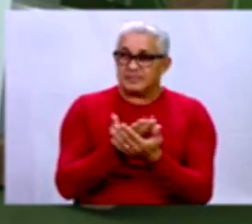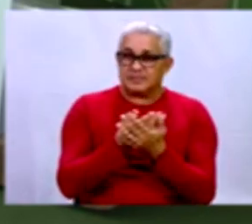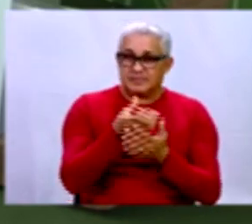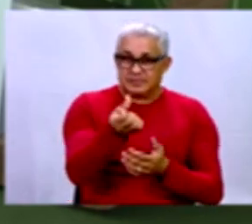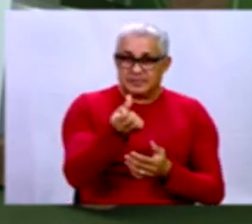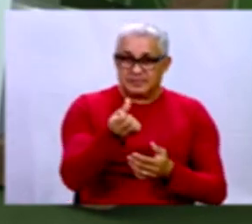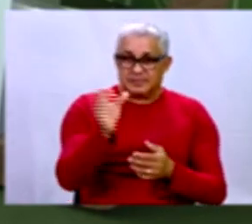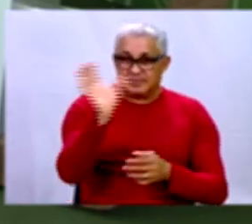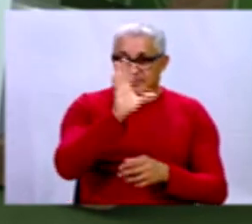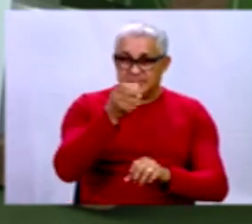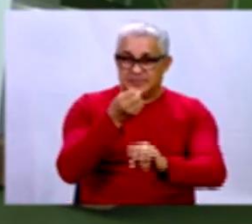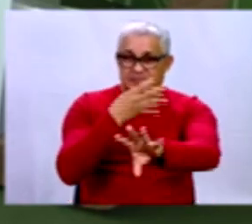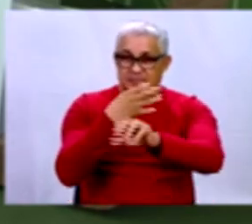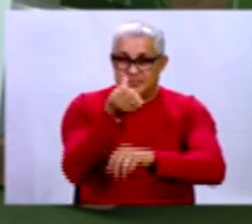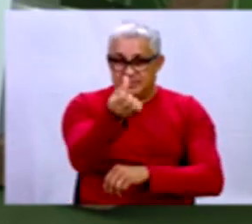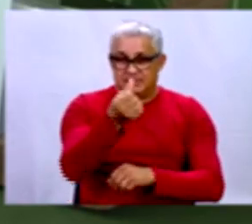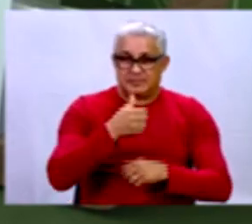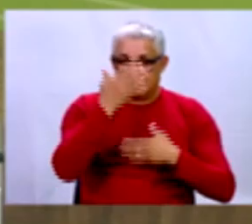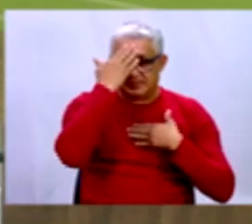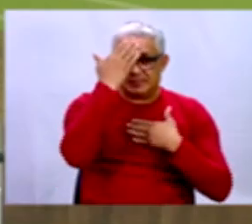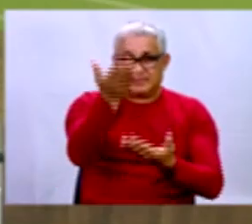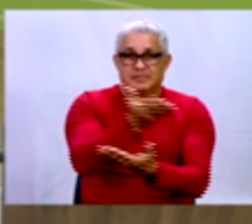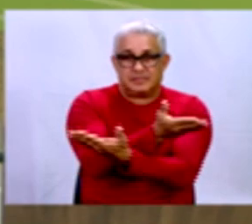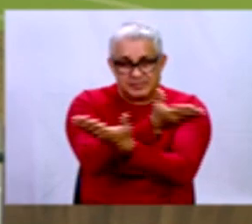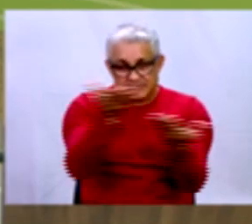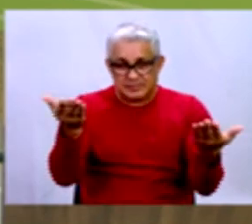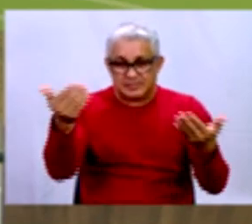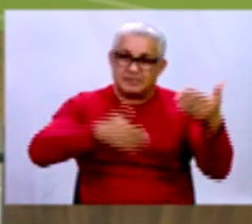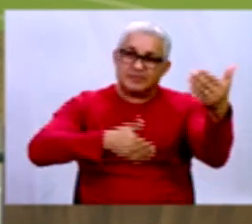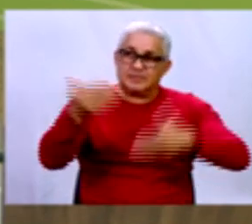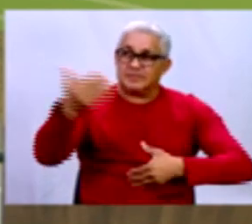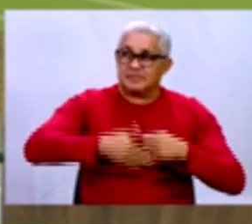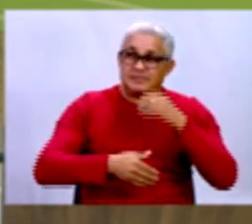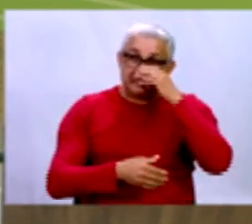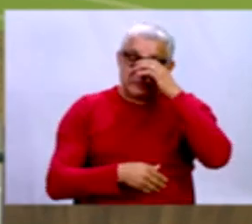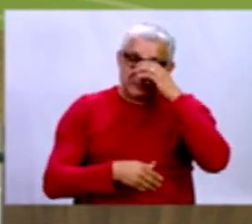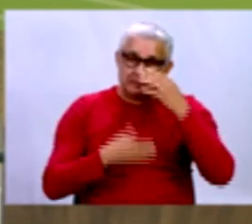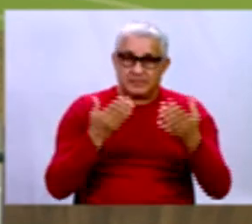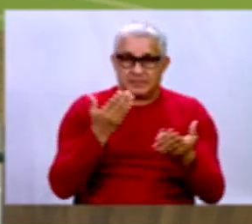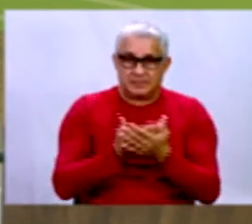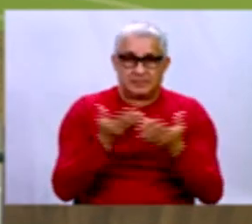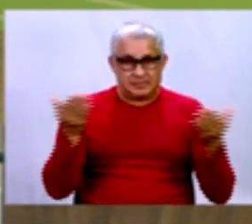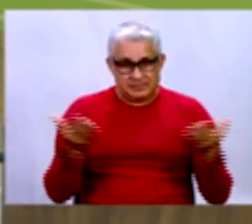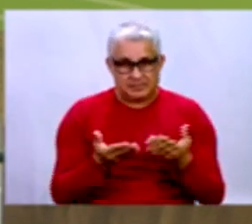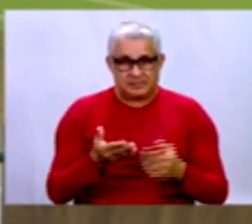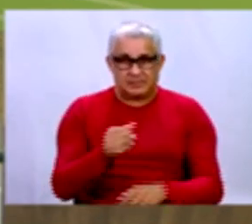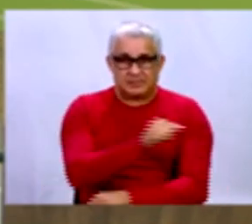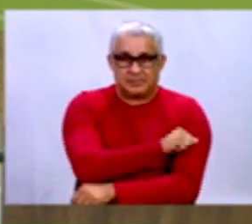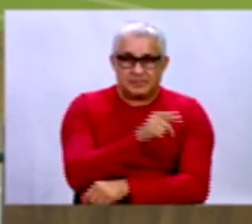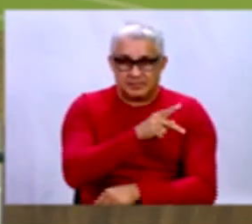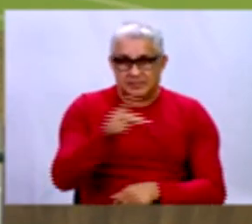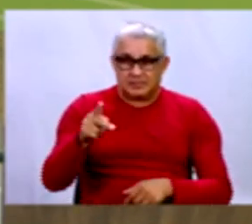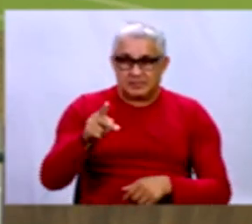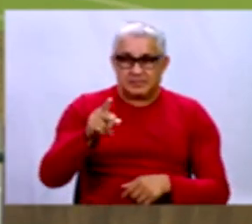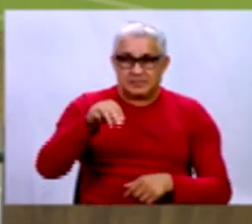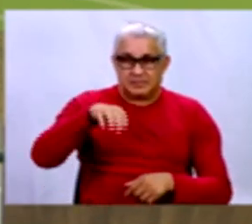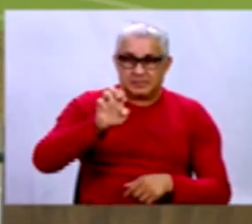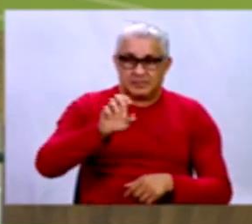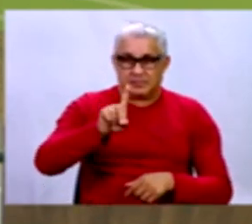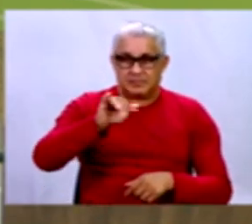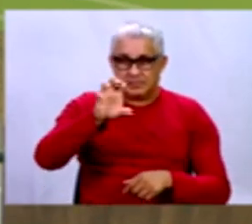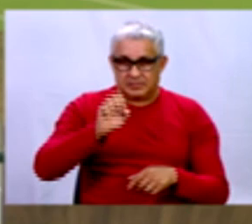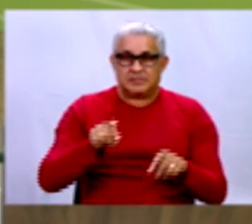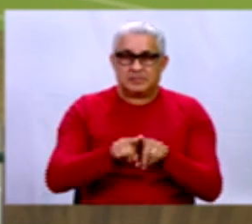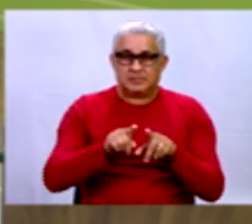a próxima teleaula 6. Quero agradecer a todos que participaram na aula de hoje, alunos de Presidente Médici, alunos